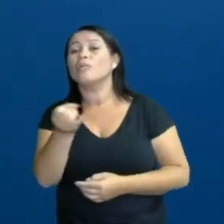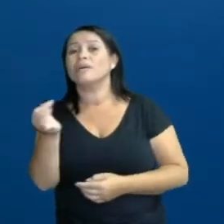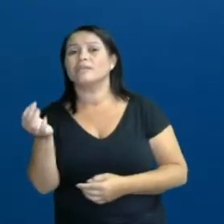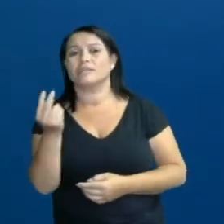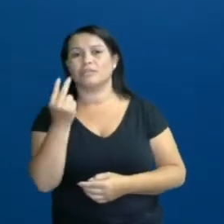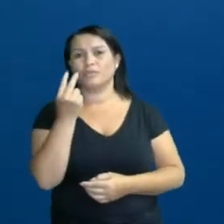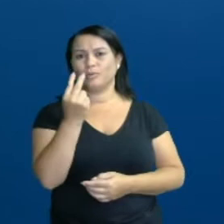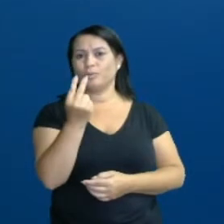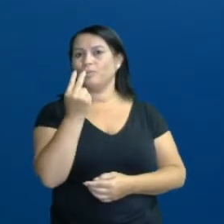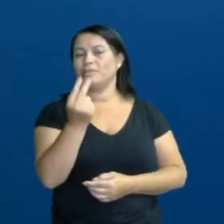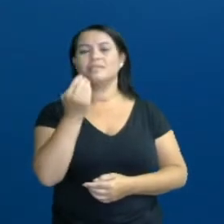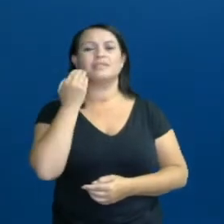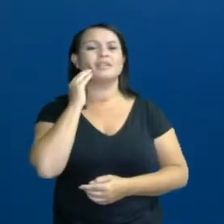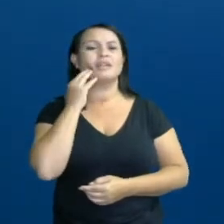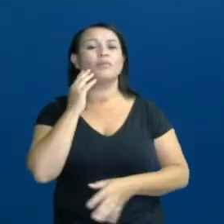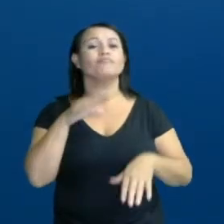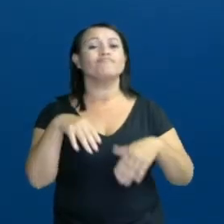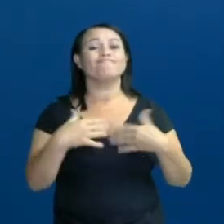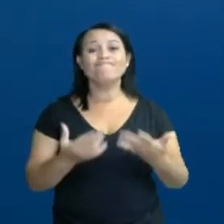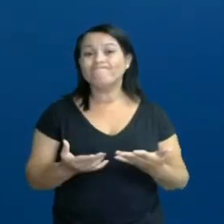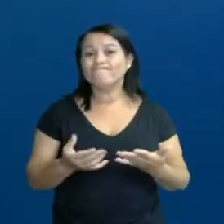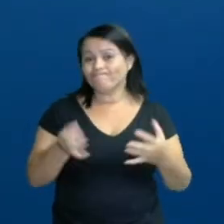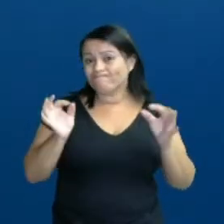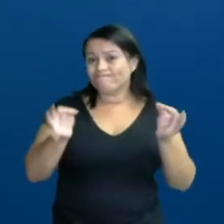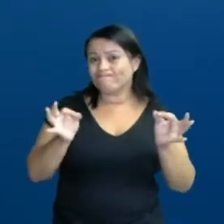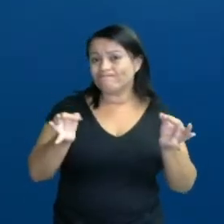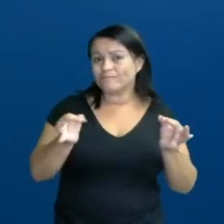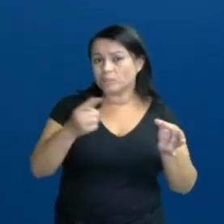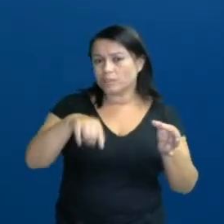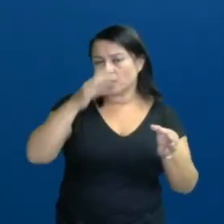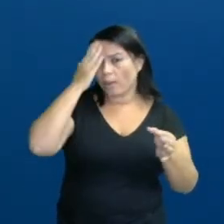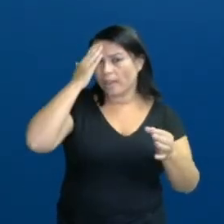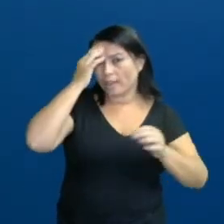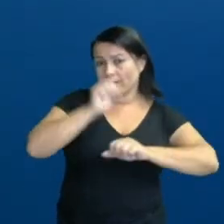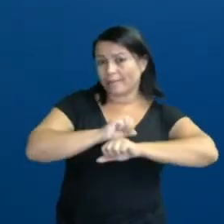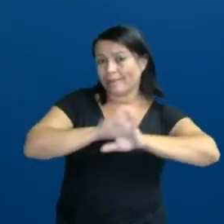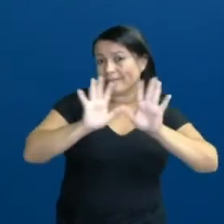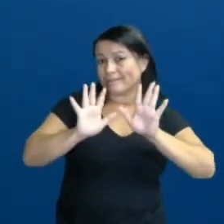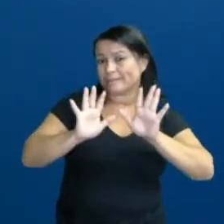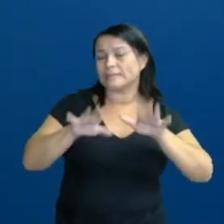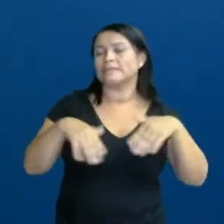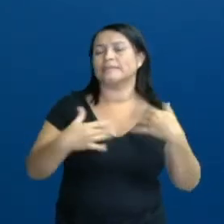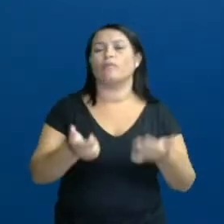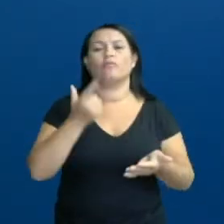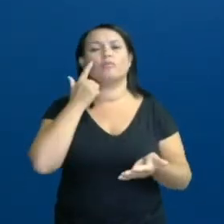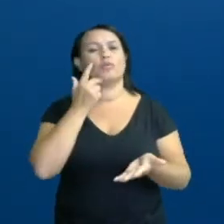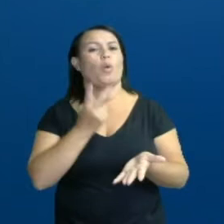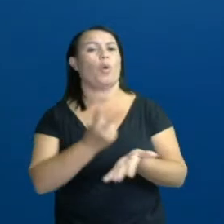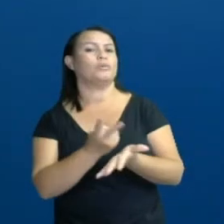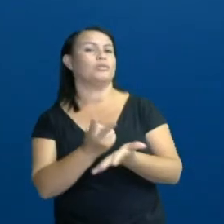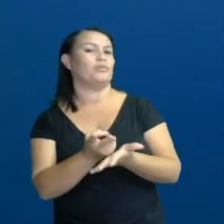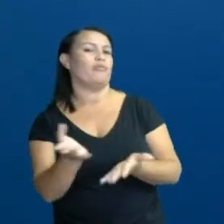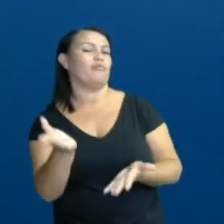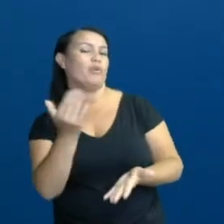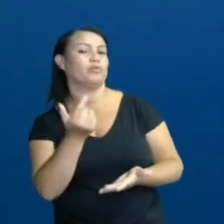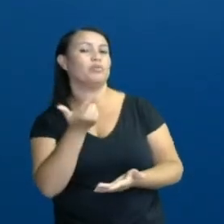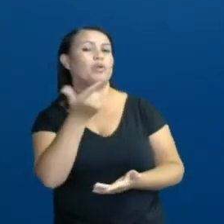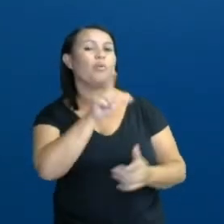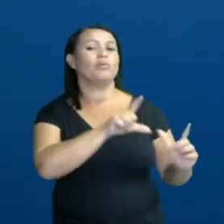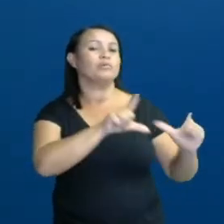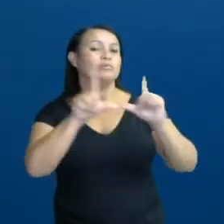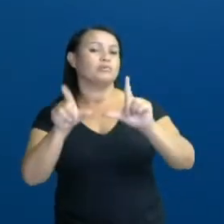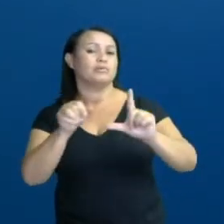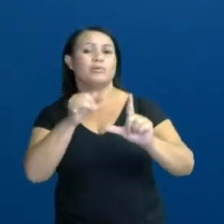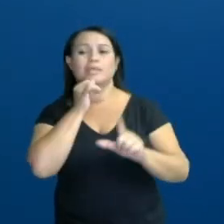2 casas. E aí, tudo certinho? Estão entendendo tudo, né? Então, podemos ir para o próximo